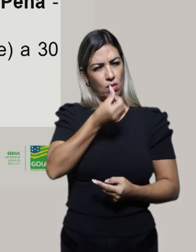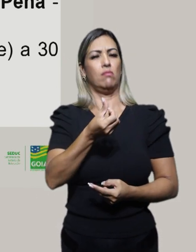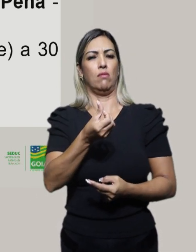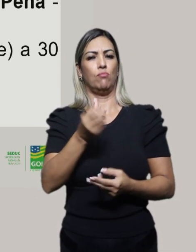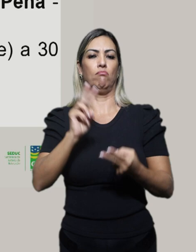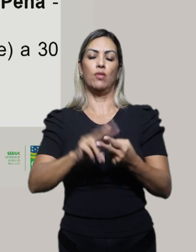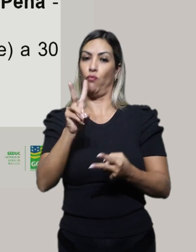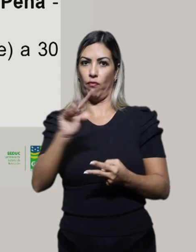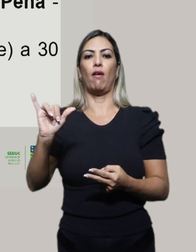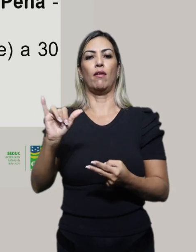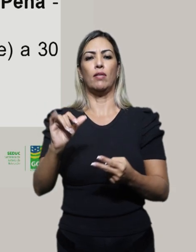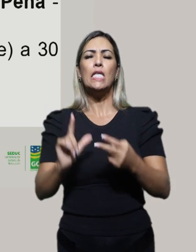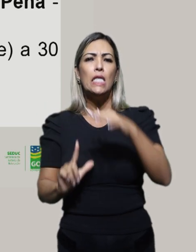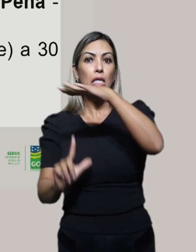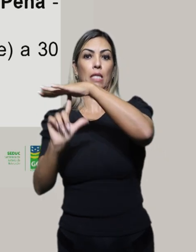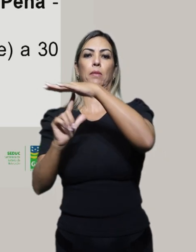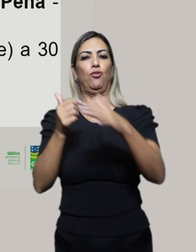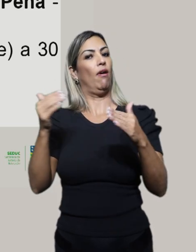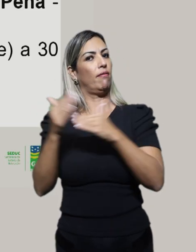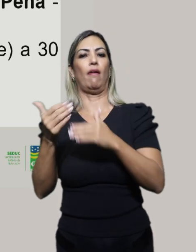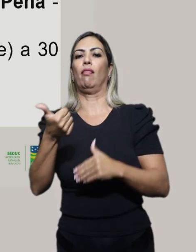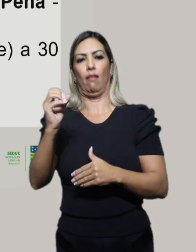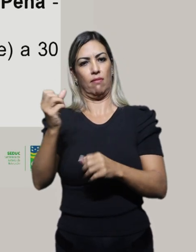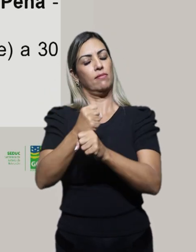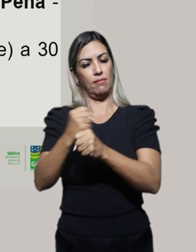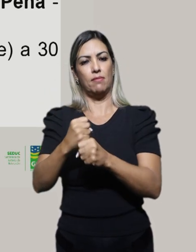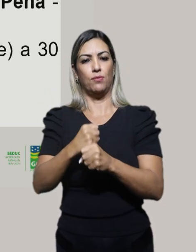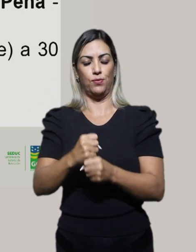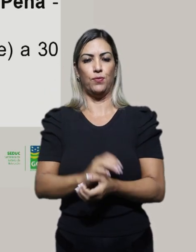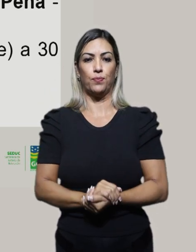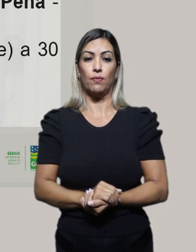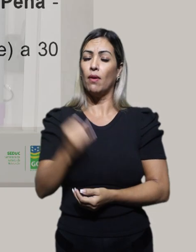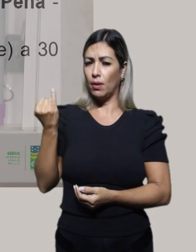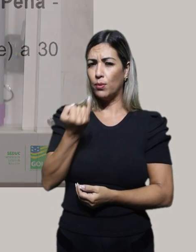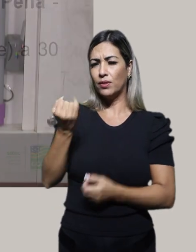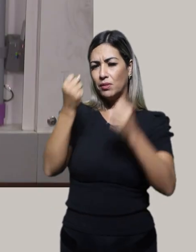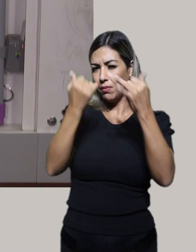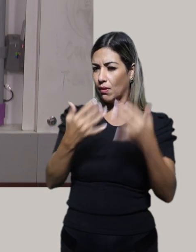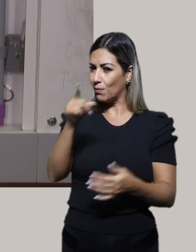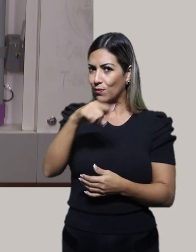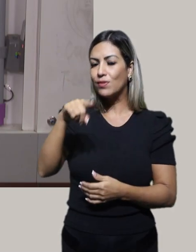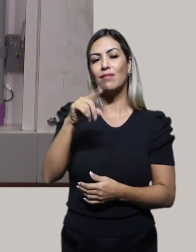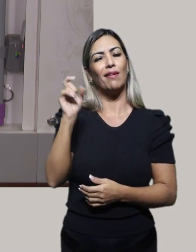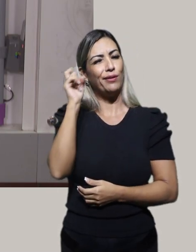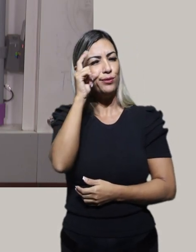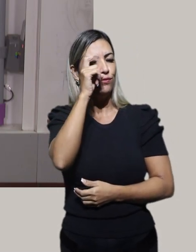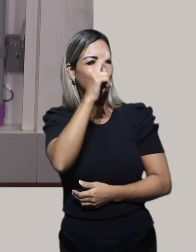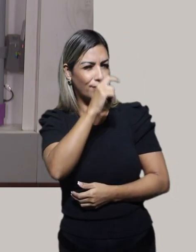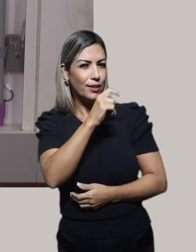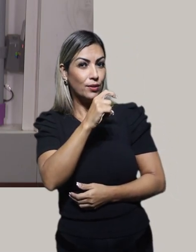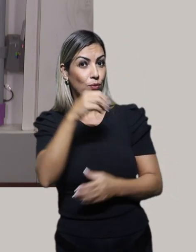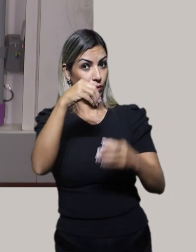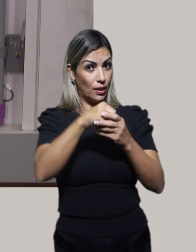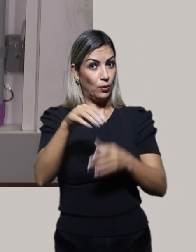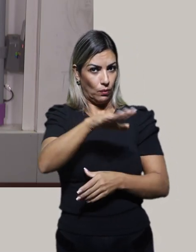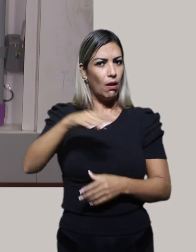prisão e no máximo 10 anos de prisão. Vale dizer para vocês que é muito difícil no direito penal uma